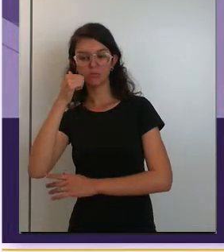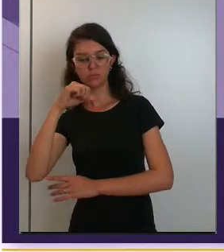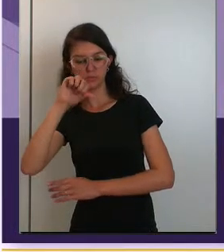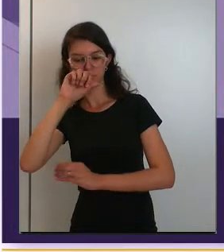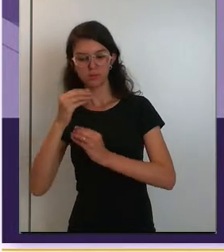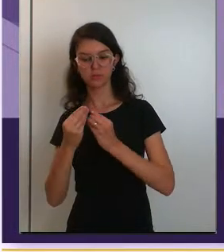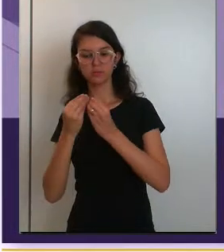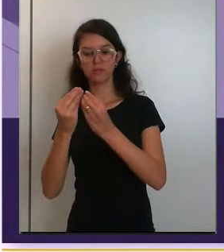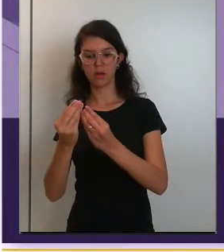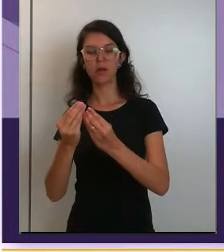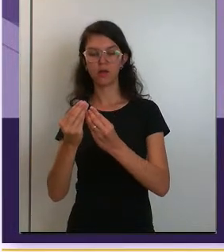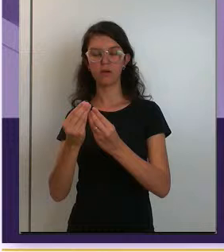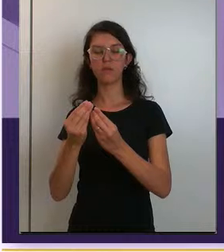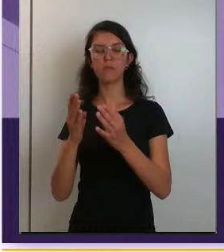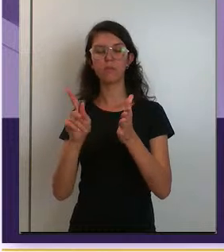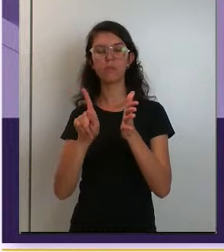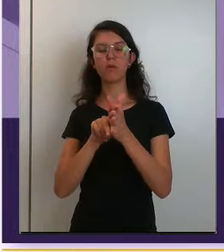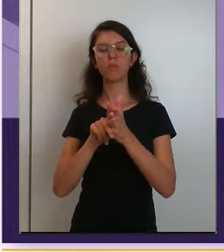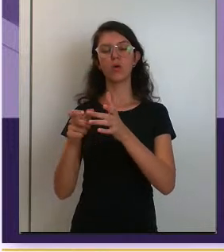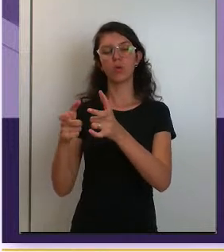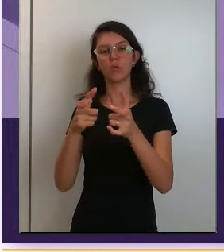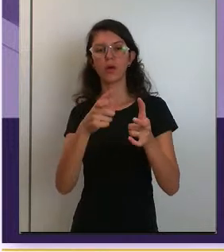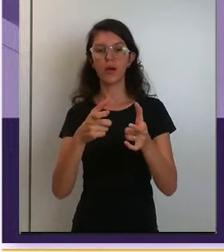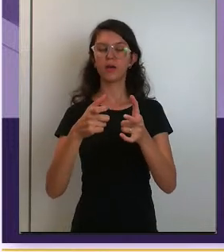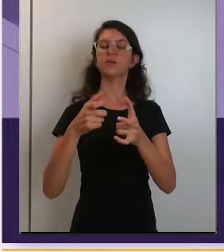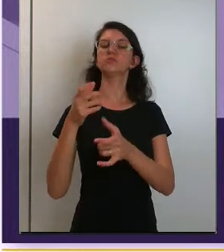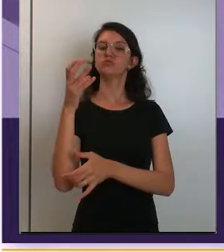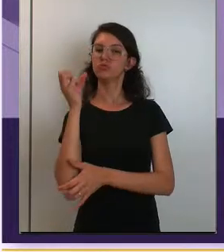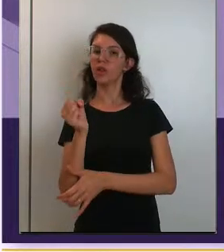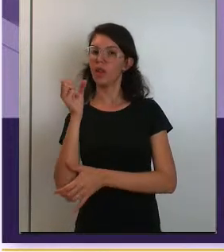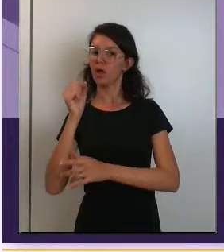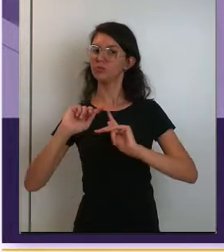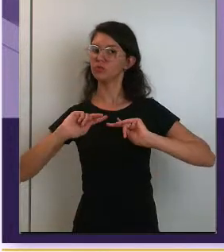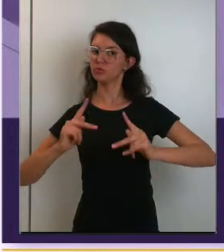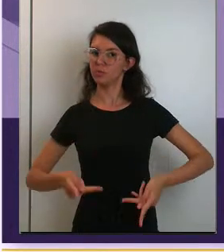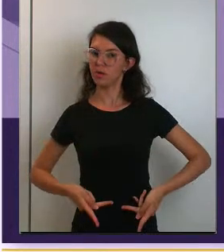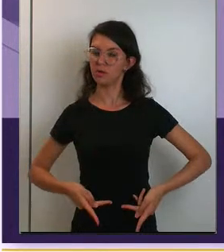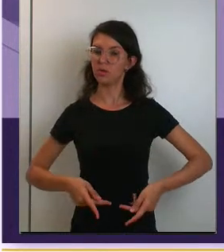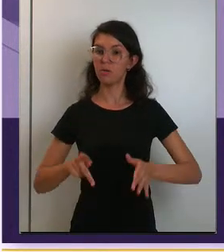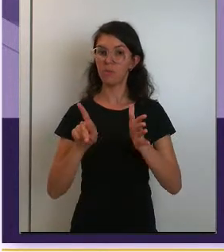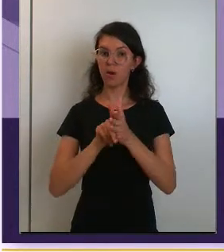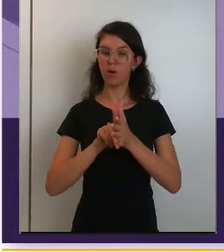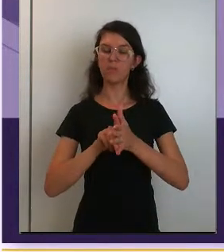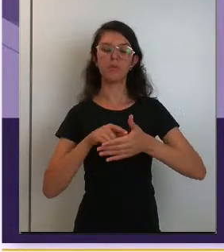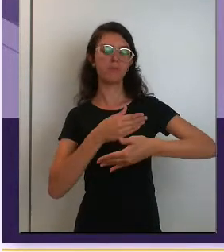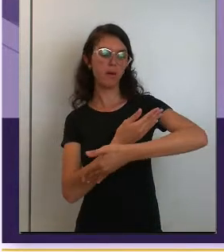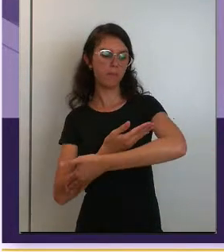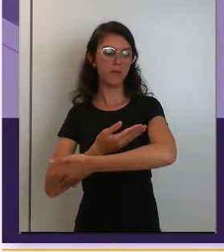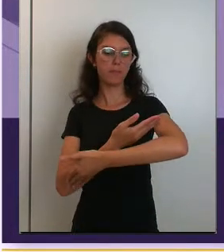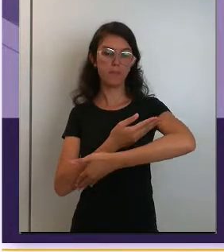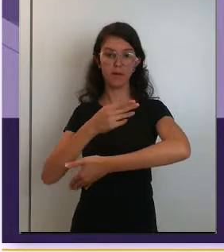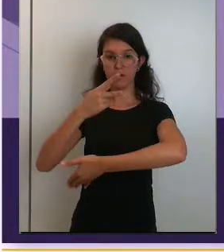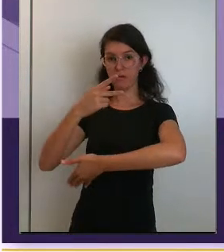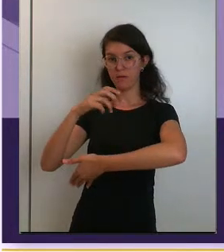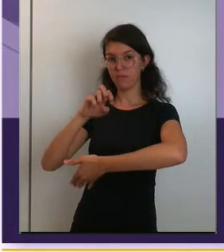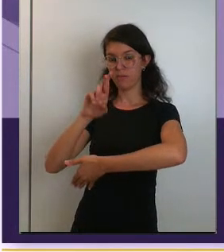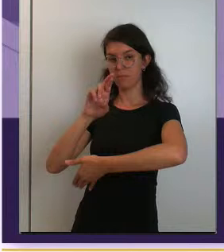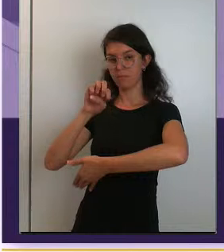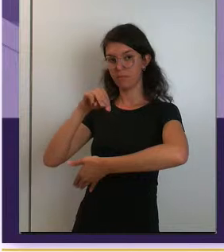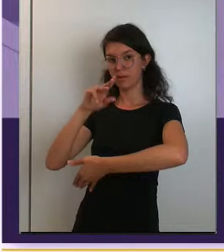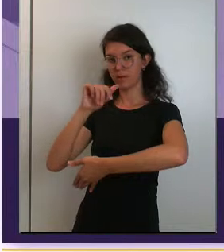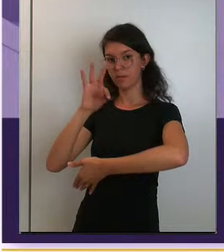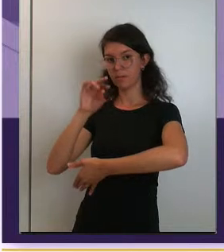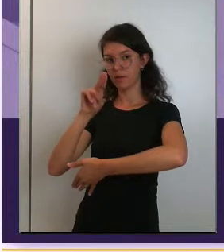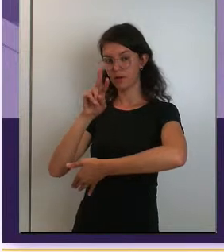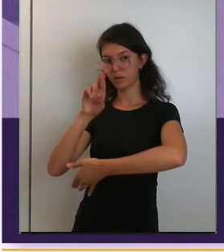humano, alimentando os bebês prematuros que não podem receber o leite diretamente da própria mãe. E